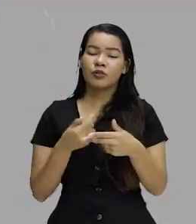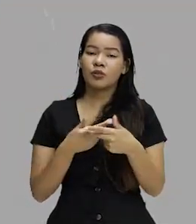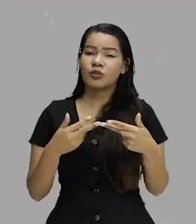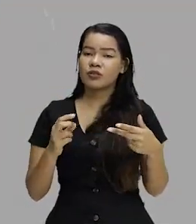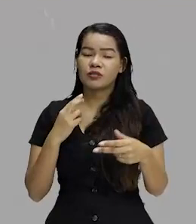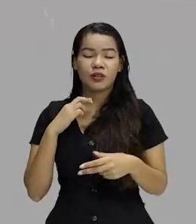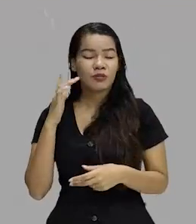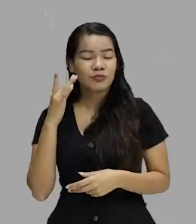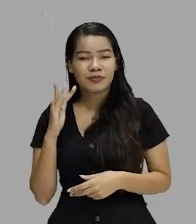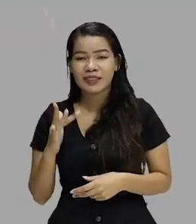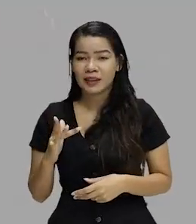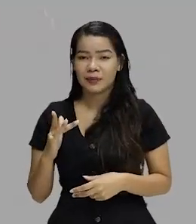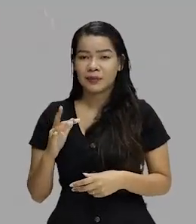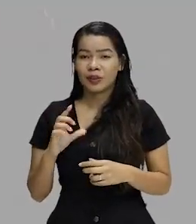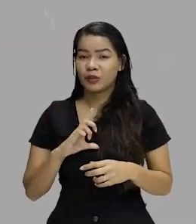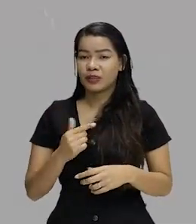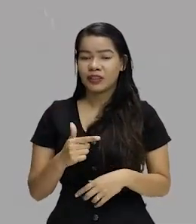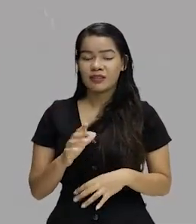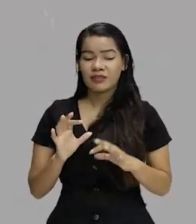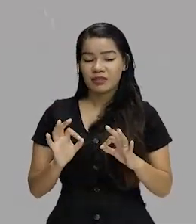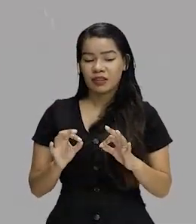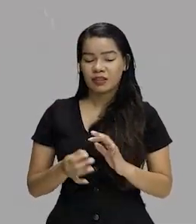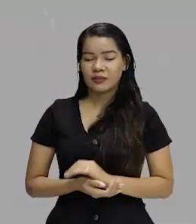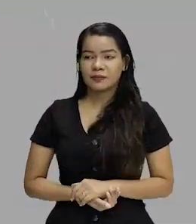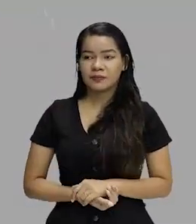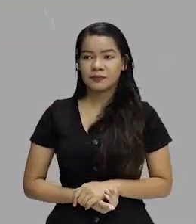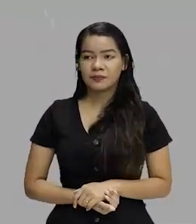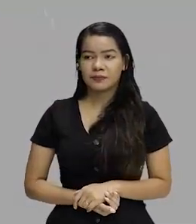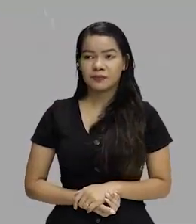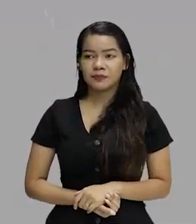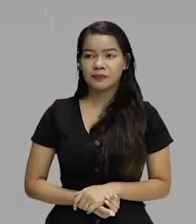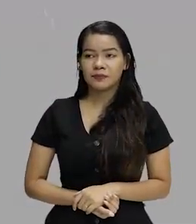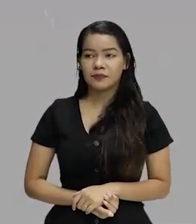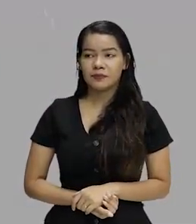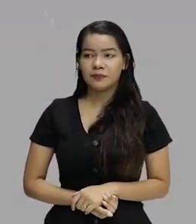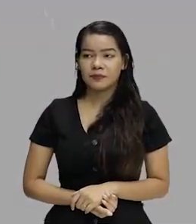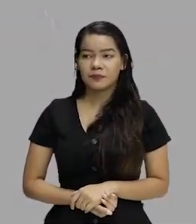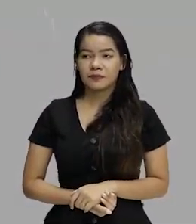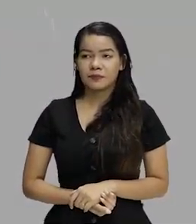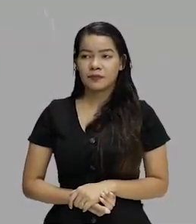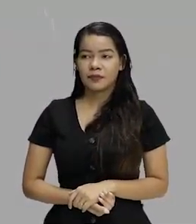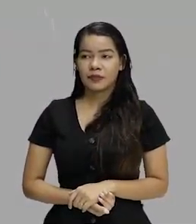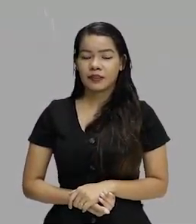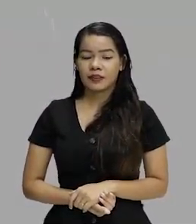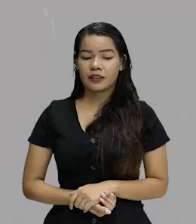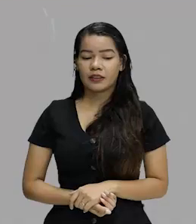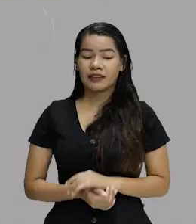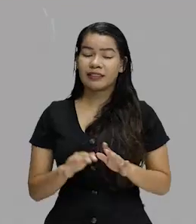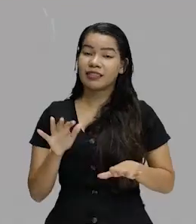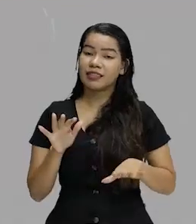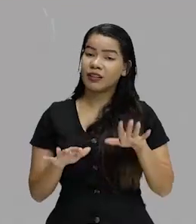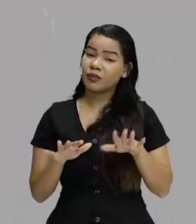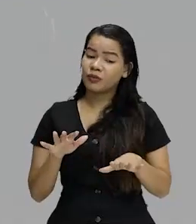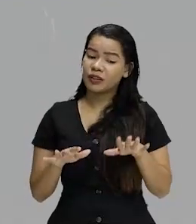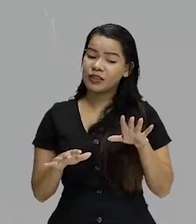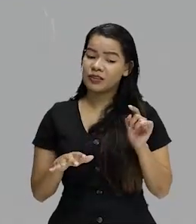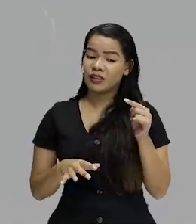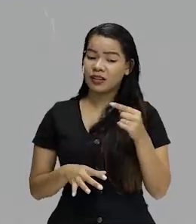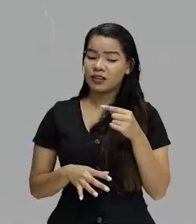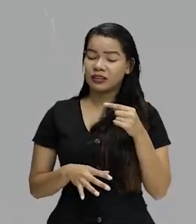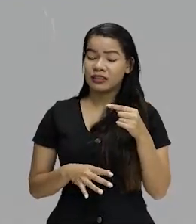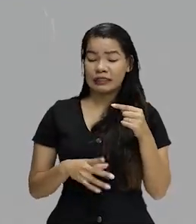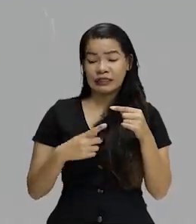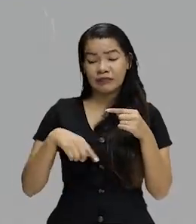tem certeza que vai acontecer. Maybe he will go to the cinema tonight. Talvez ele irá